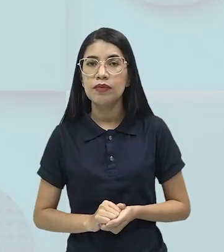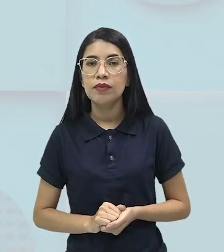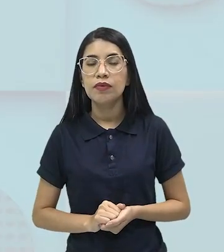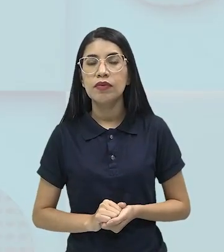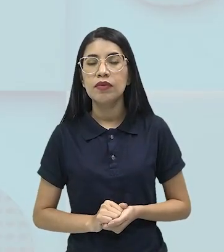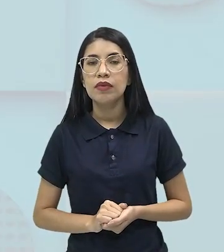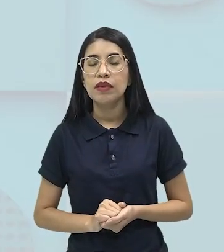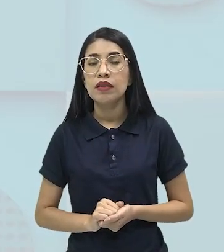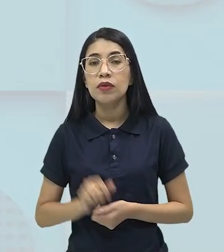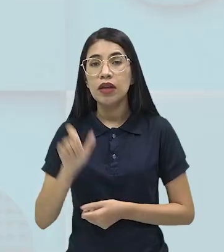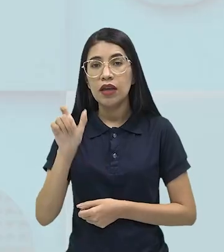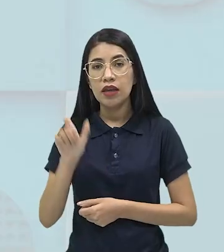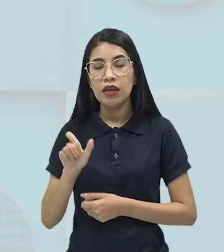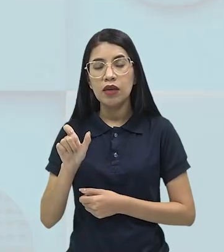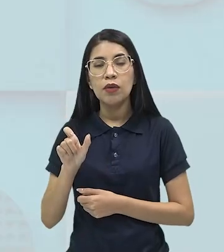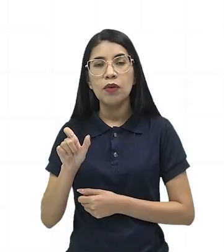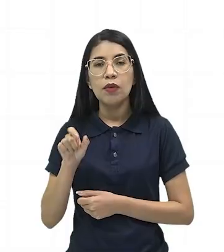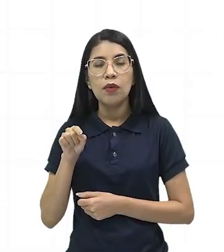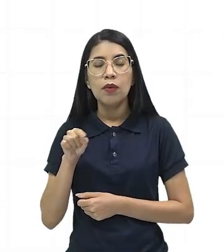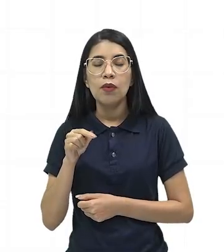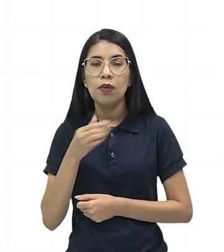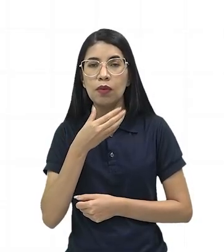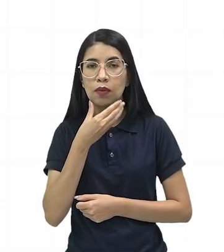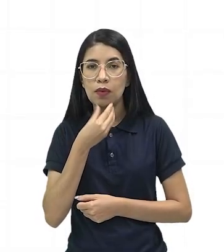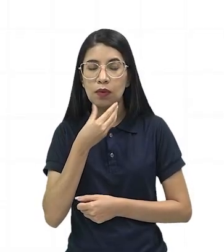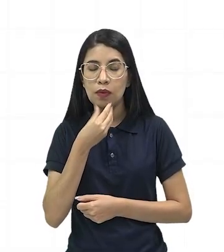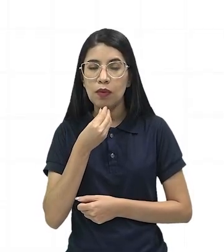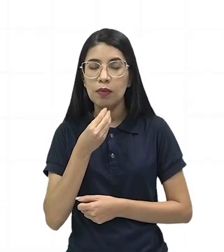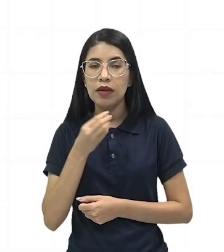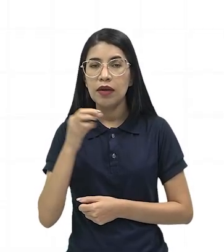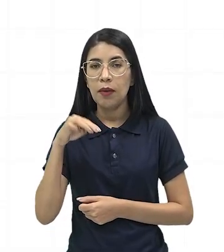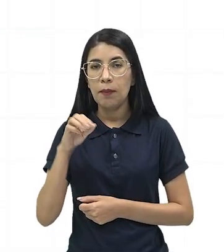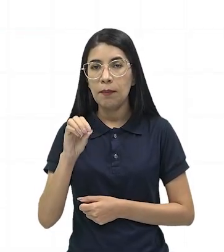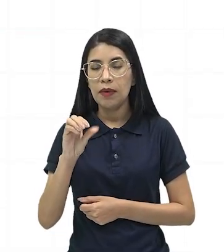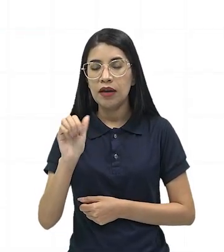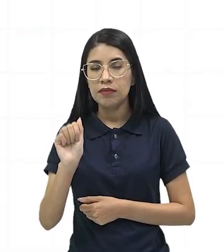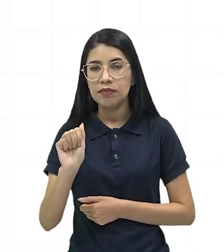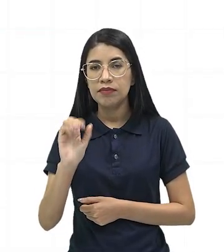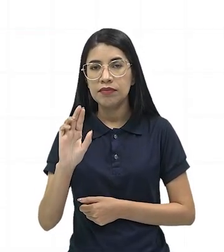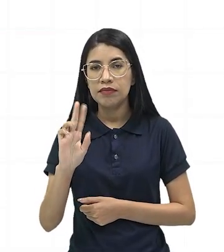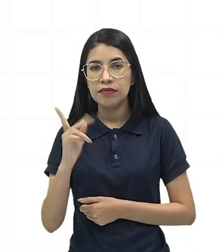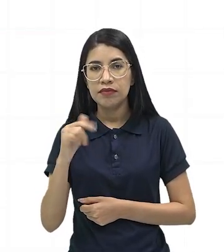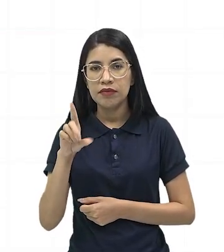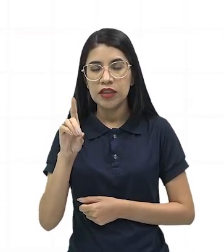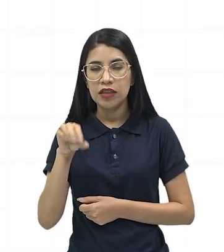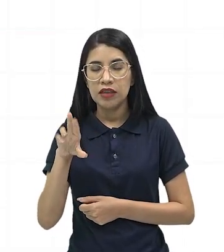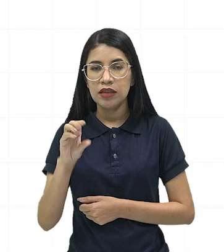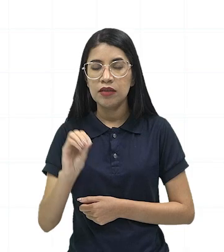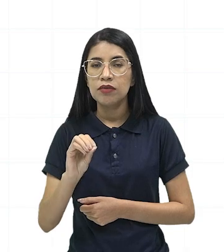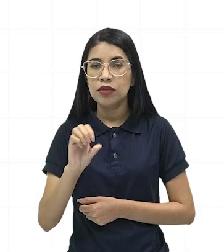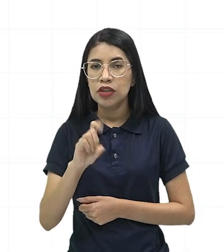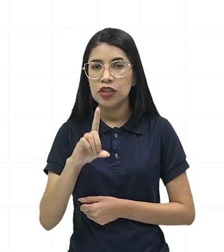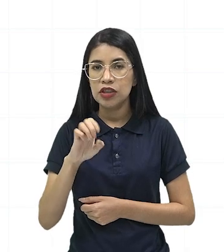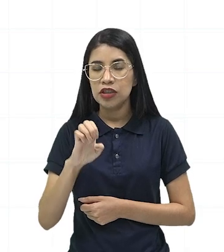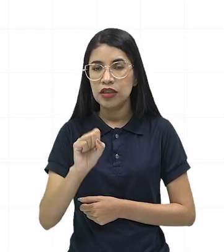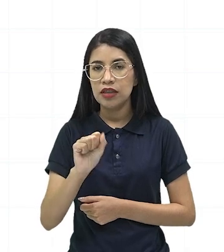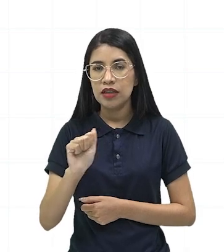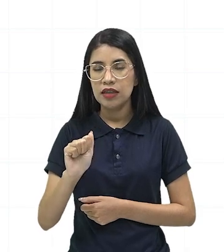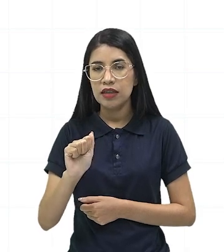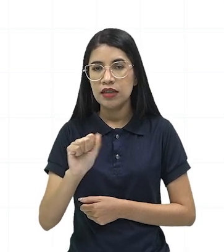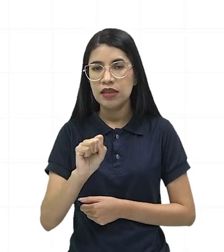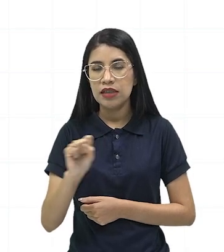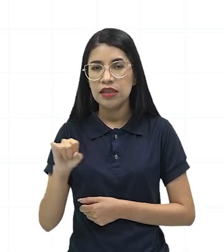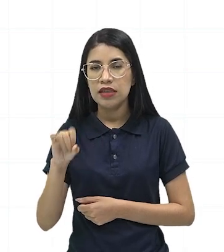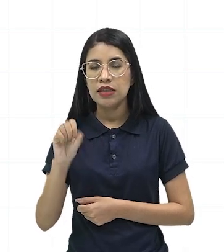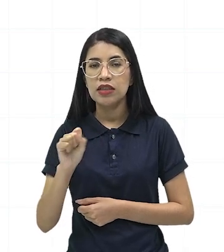figura do Machado de Assis, só para vocês conhecerem ele, né? O grande escritor da nossa literatura. E aí, fizemos aí um